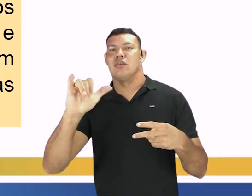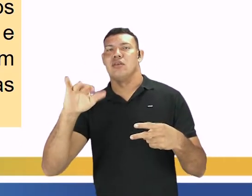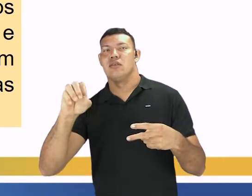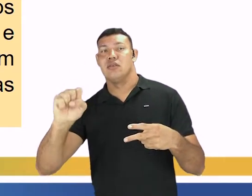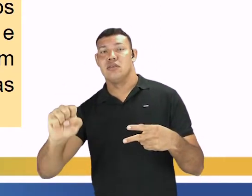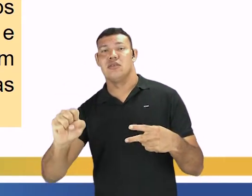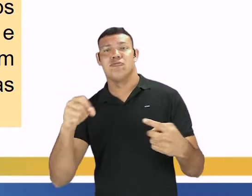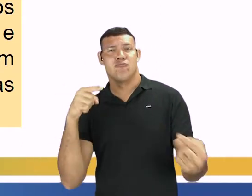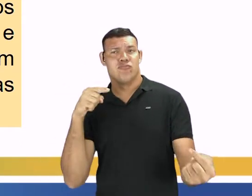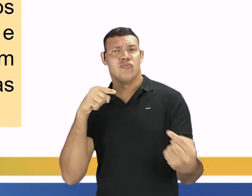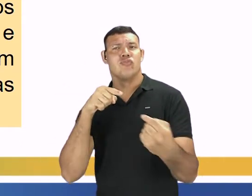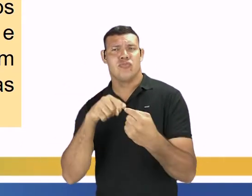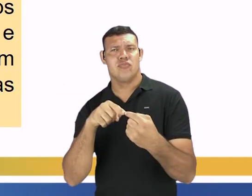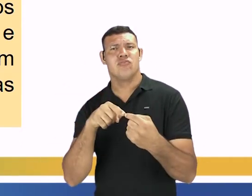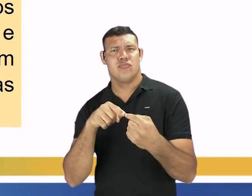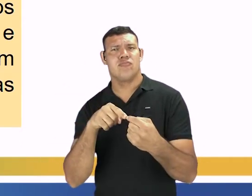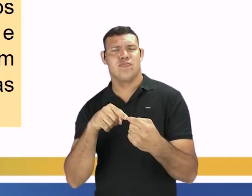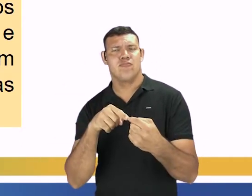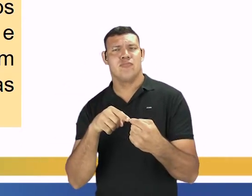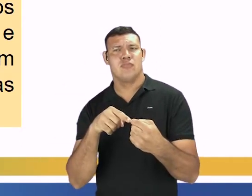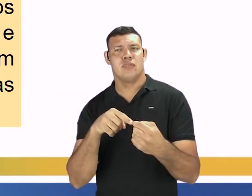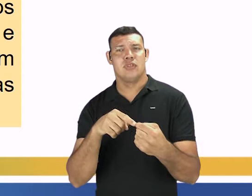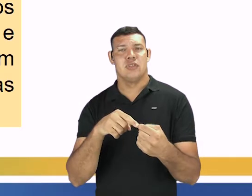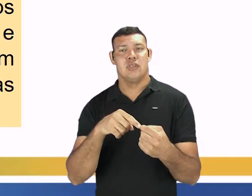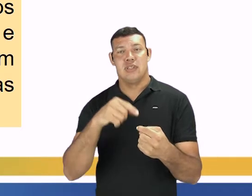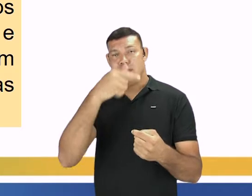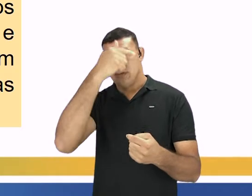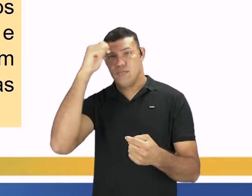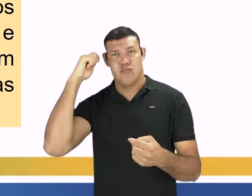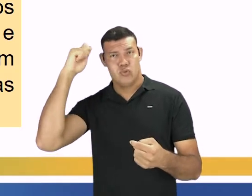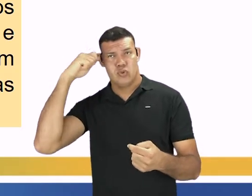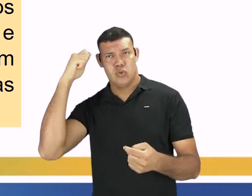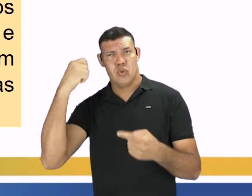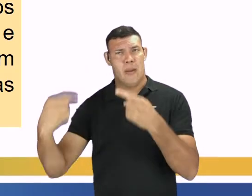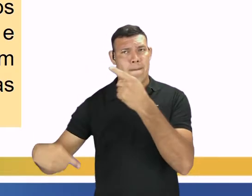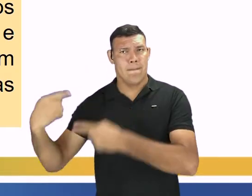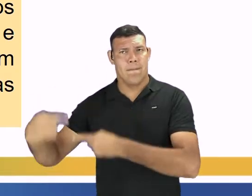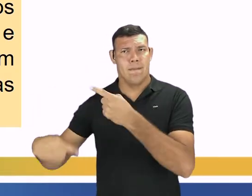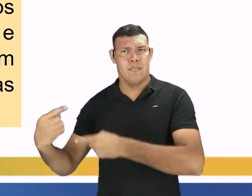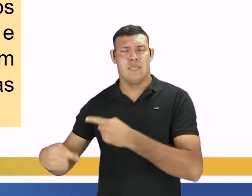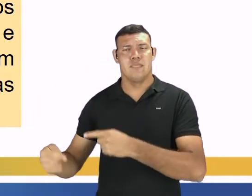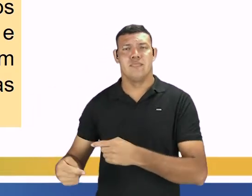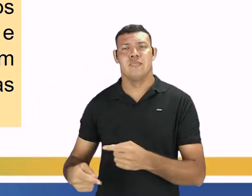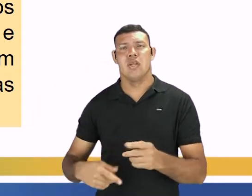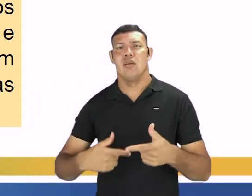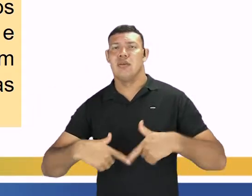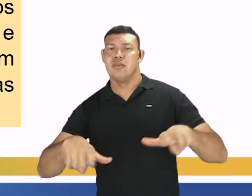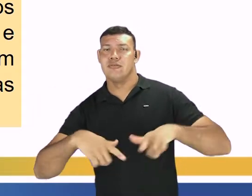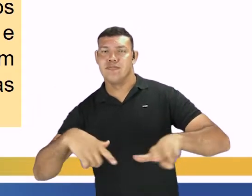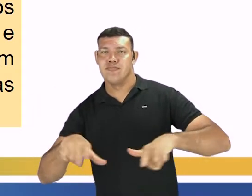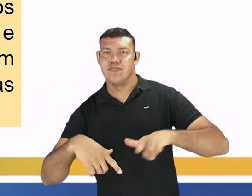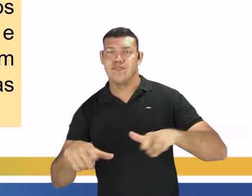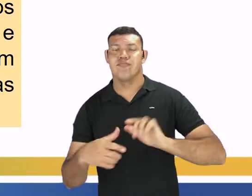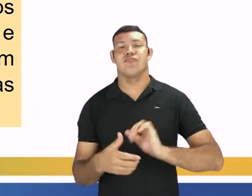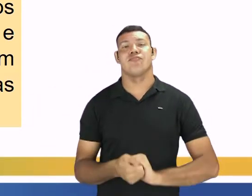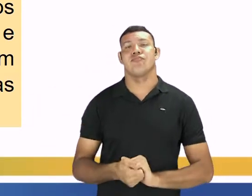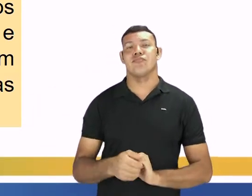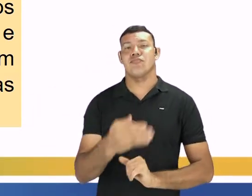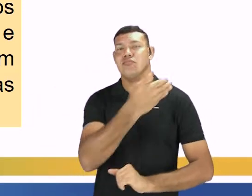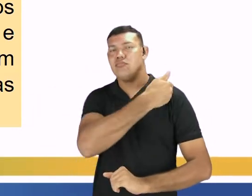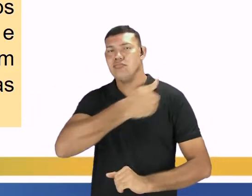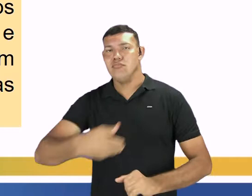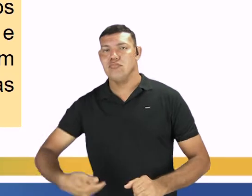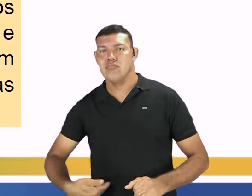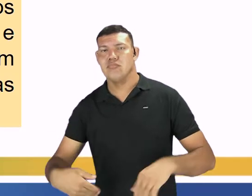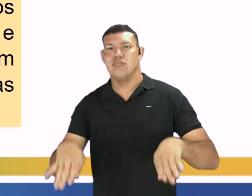de relação entre diferentes atores políticos envolvendo concessão de empregos, benefícios públicos e fiscais,